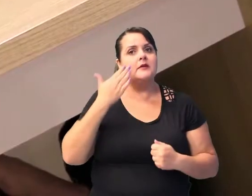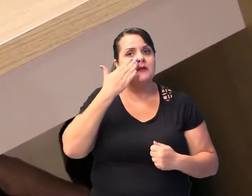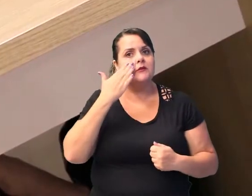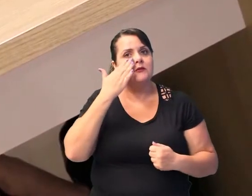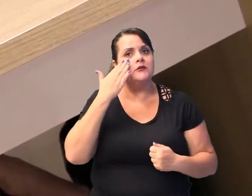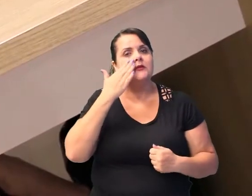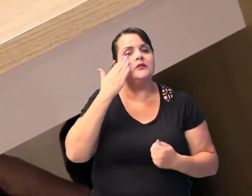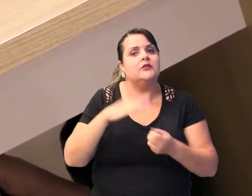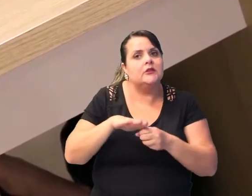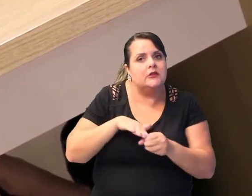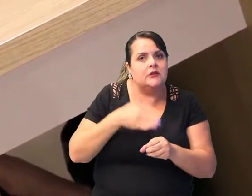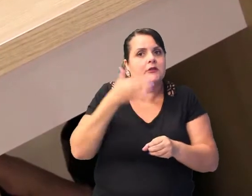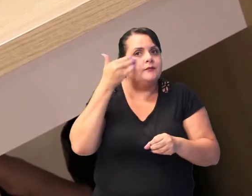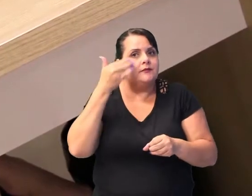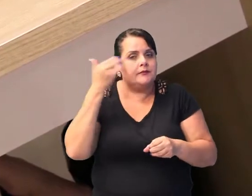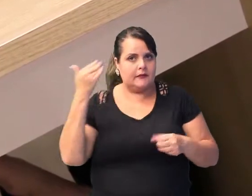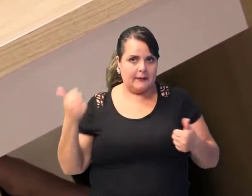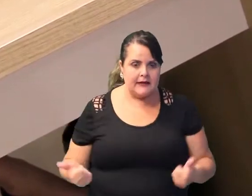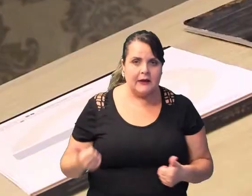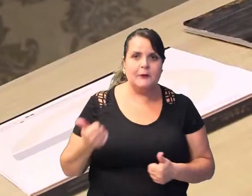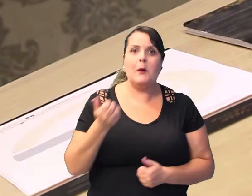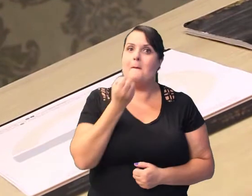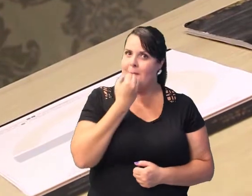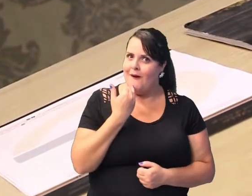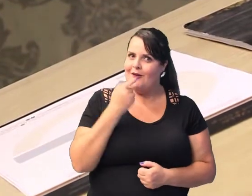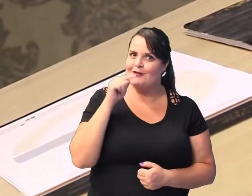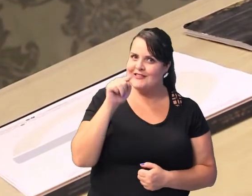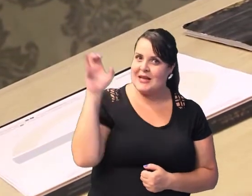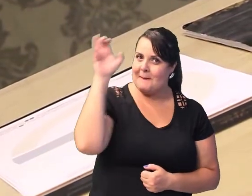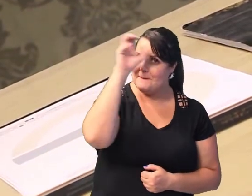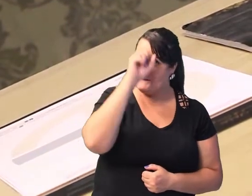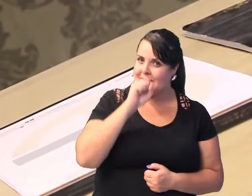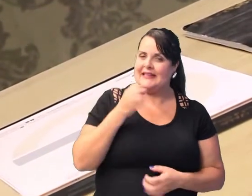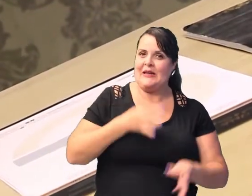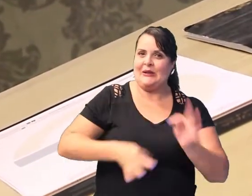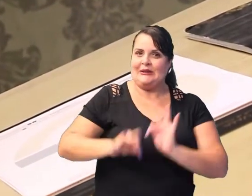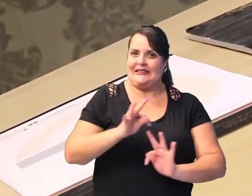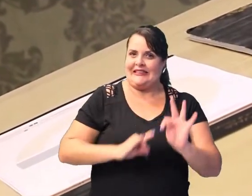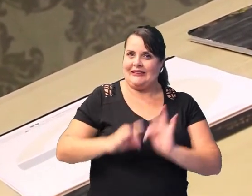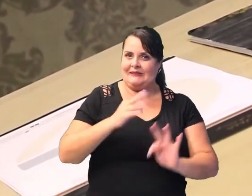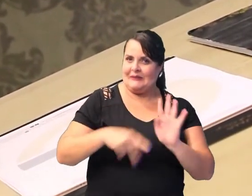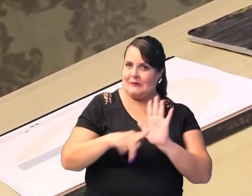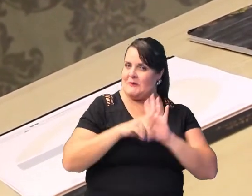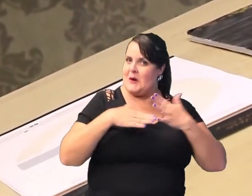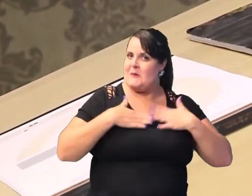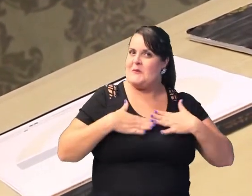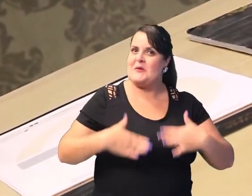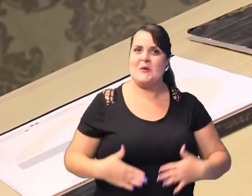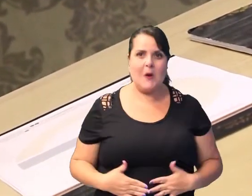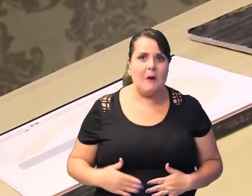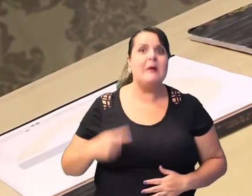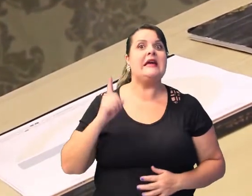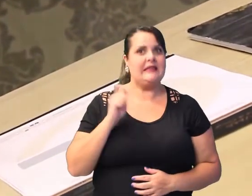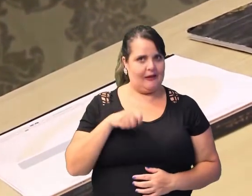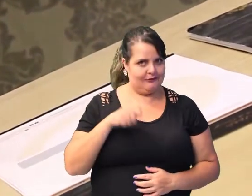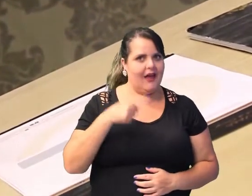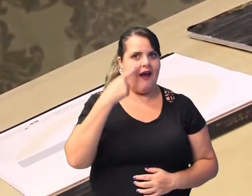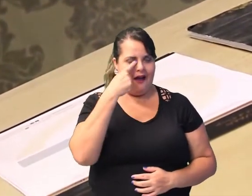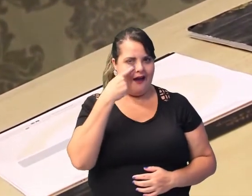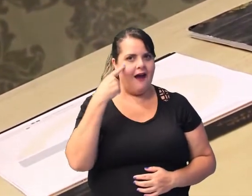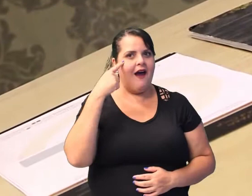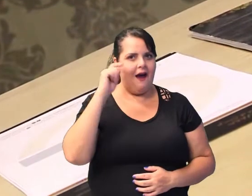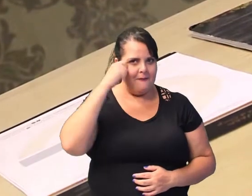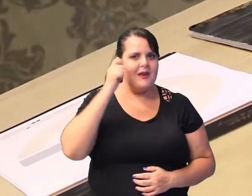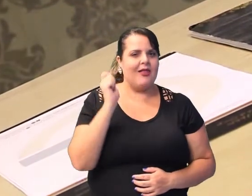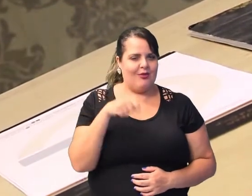você tão legal o efeito eo seu resultado que bom que você aprendeu sobre mais um tratamento estético e agora você sabe quem é maneira